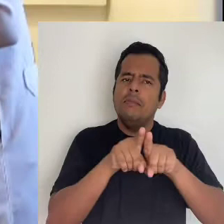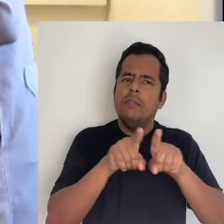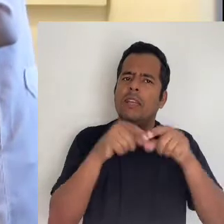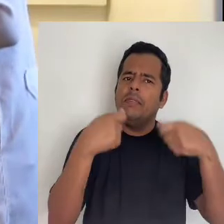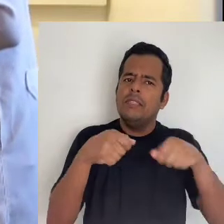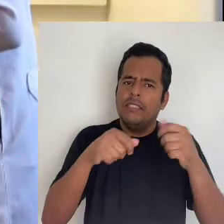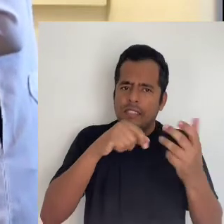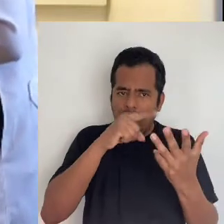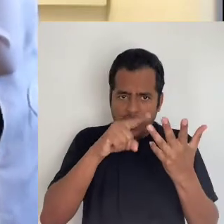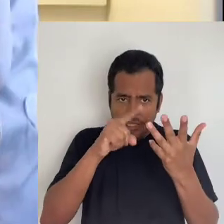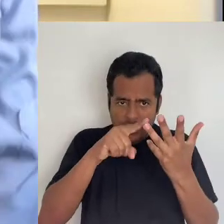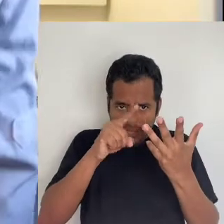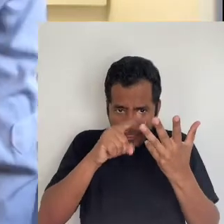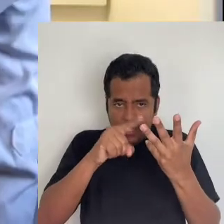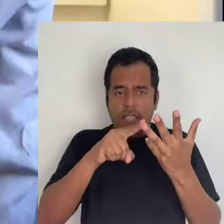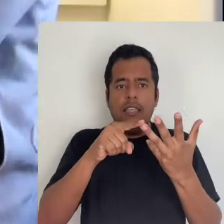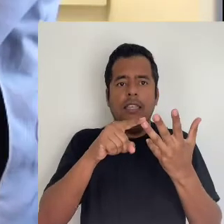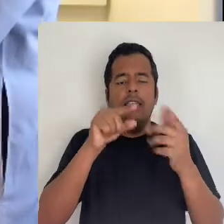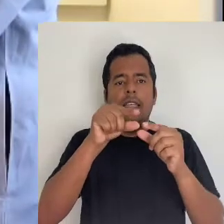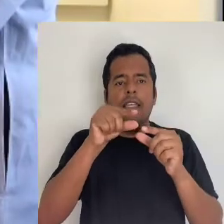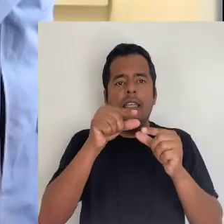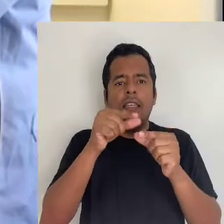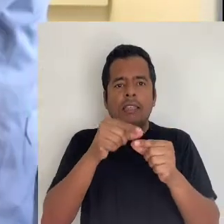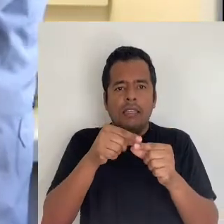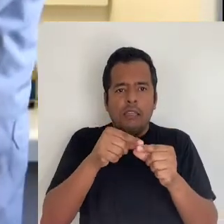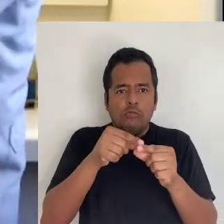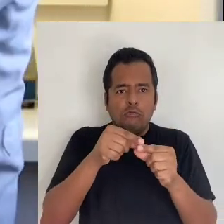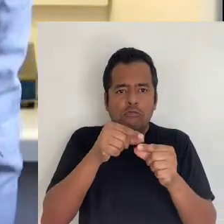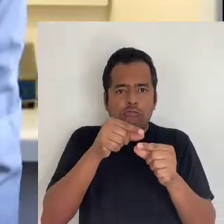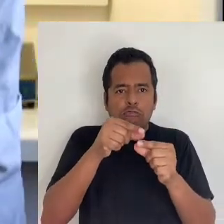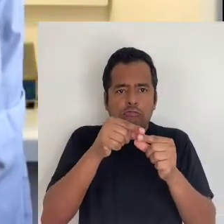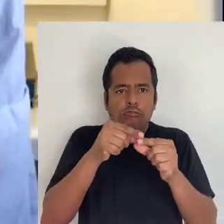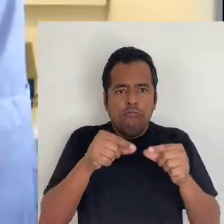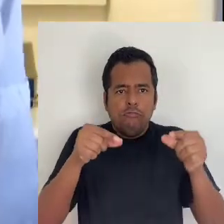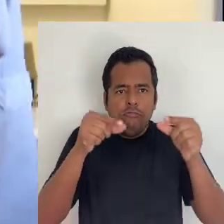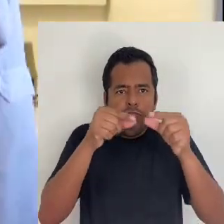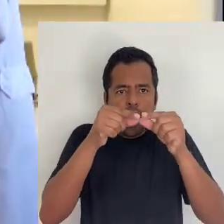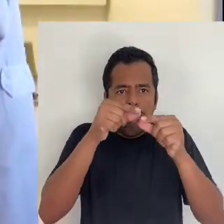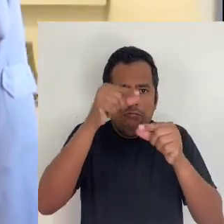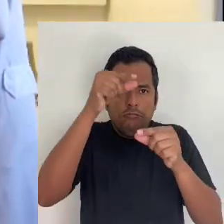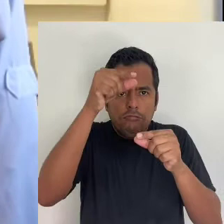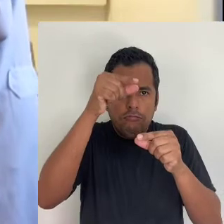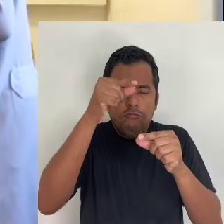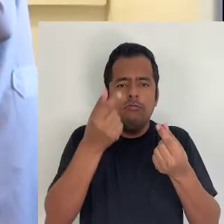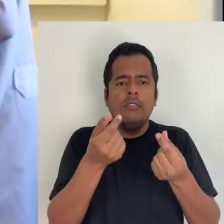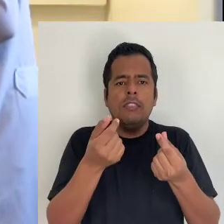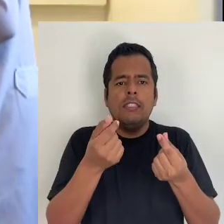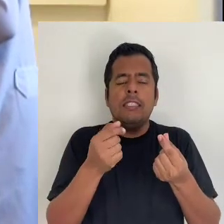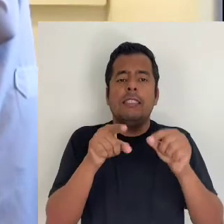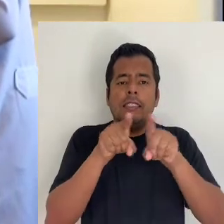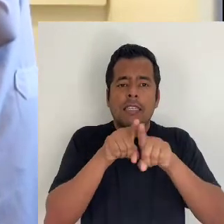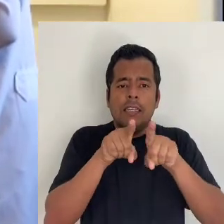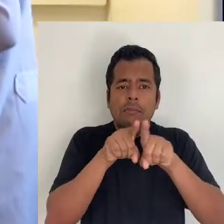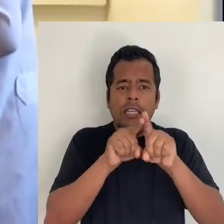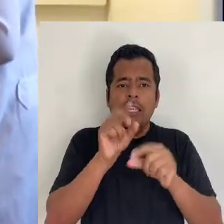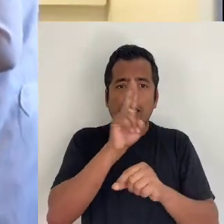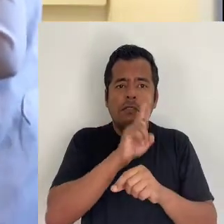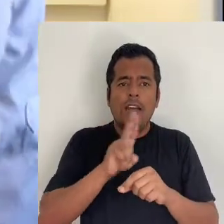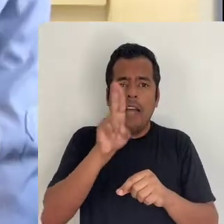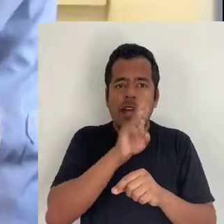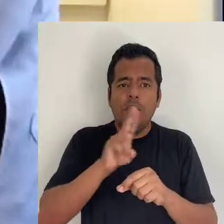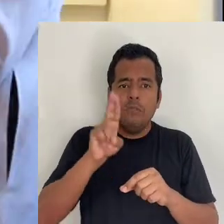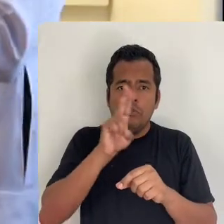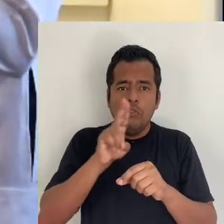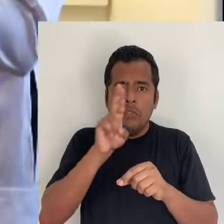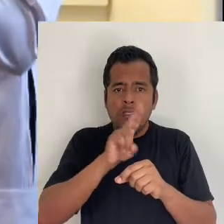ok? Vamos precisar também de um condensador para realizar aqui uma destilação simples. Além disso, nós